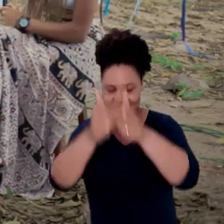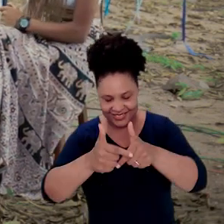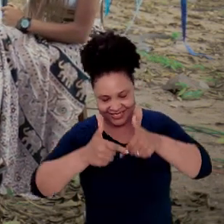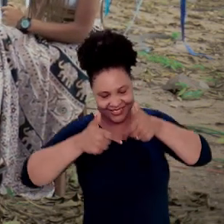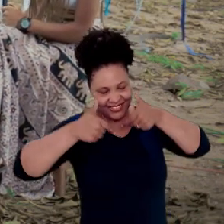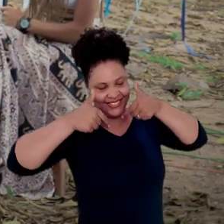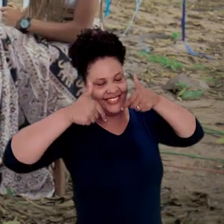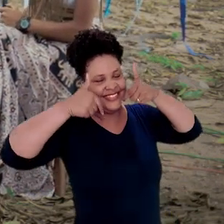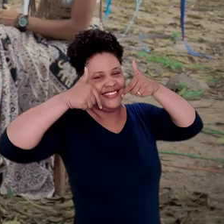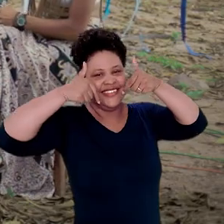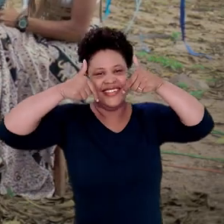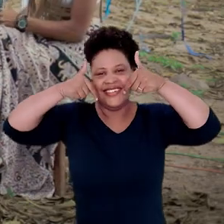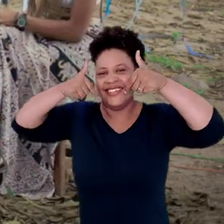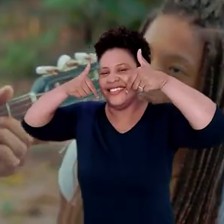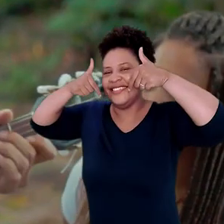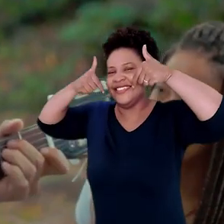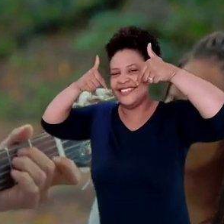chamou, Iemanjá